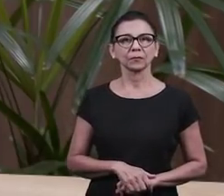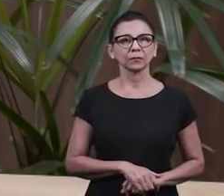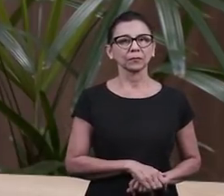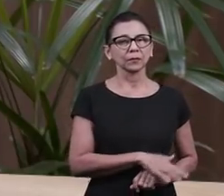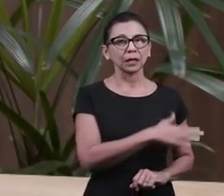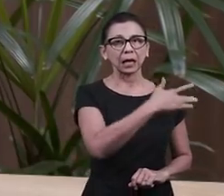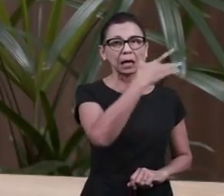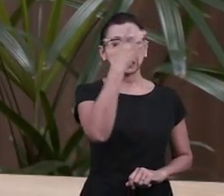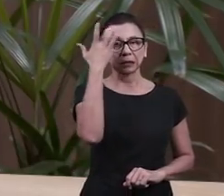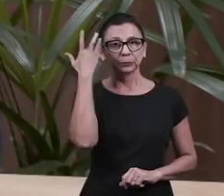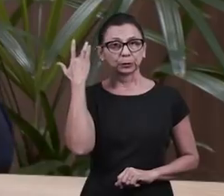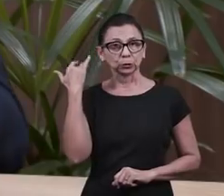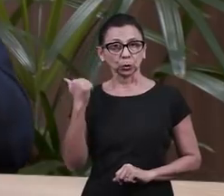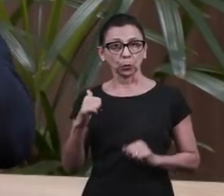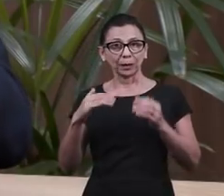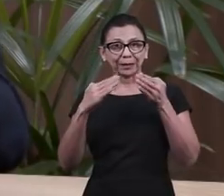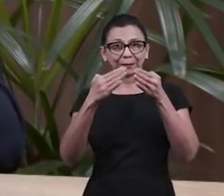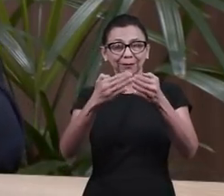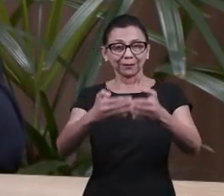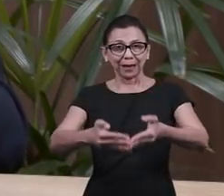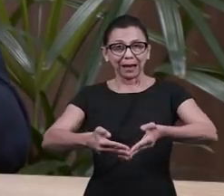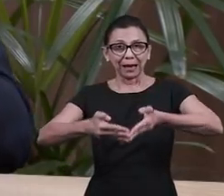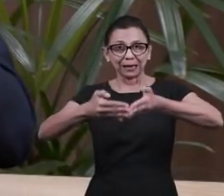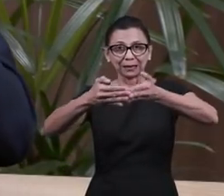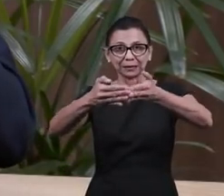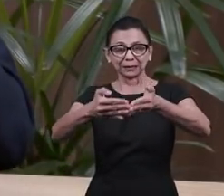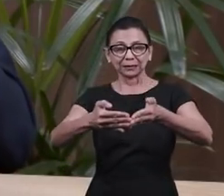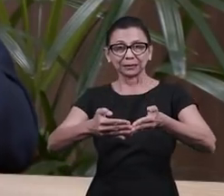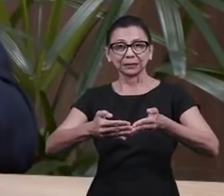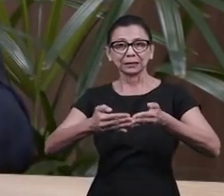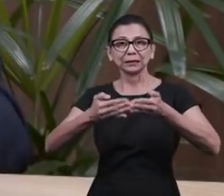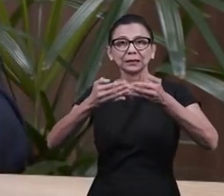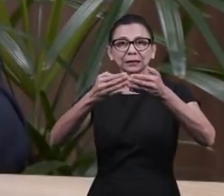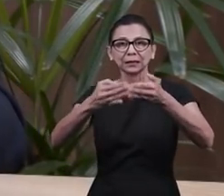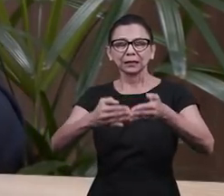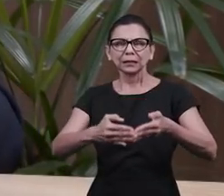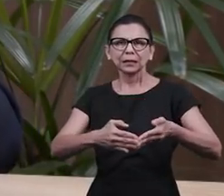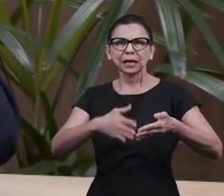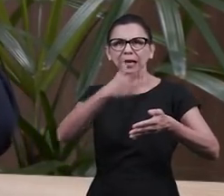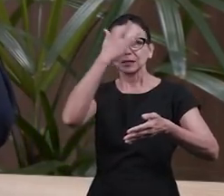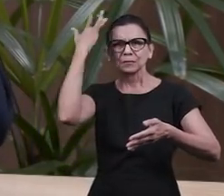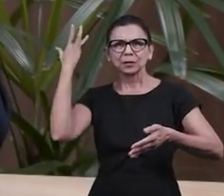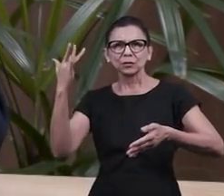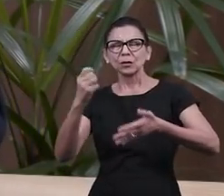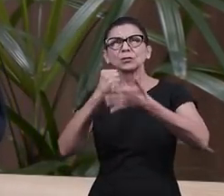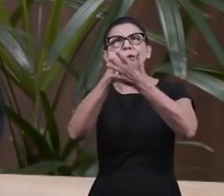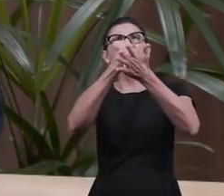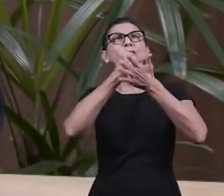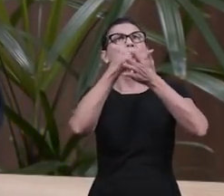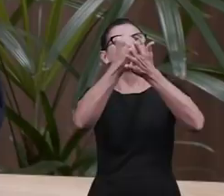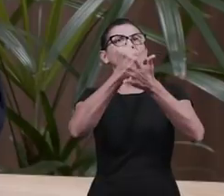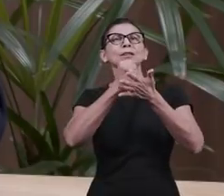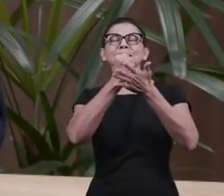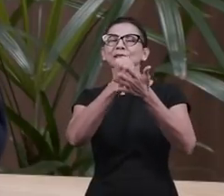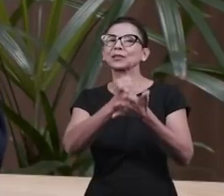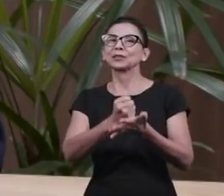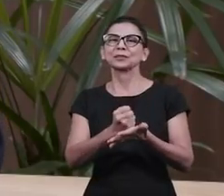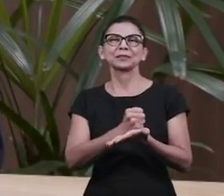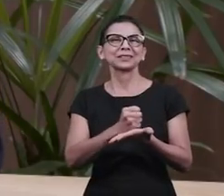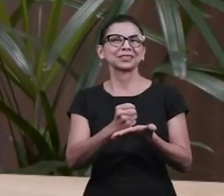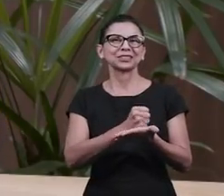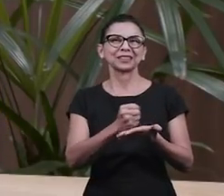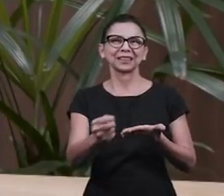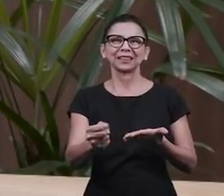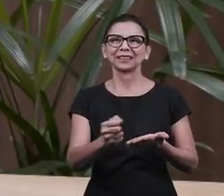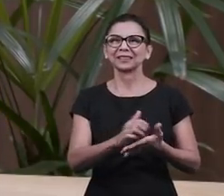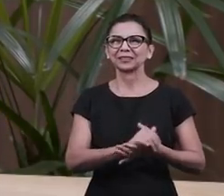a porta. Então é esse momento profético, é uma cegueira espiritual sobre as pessoas. Jesus é a porta, ninguém consegue